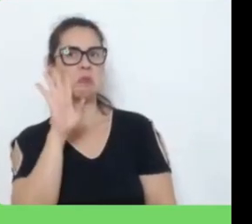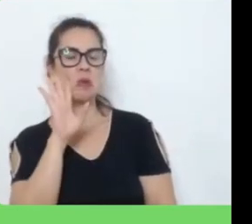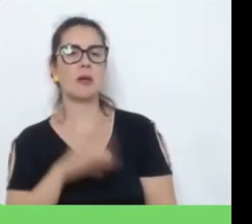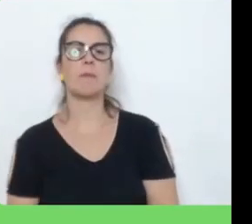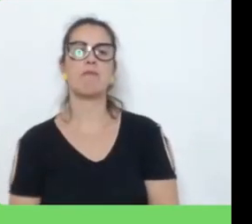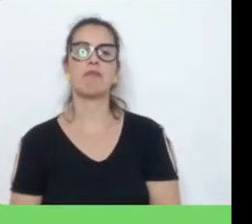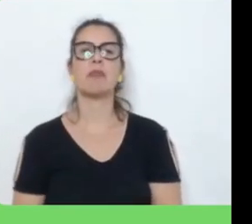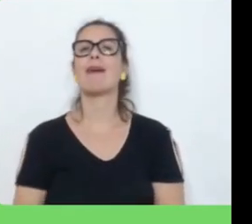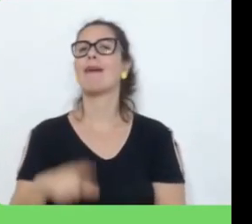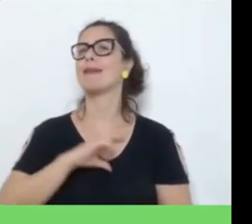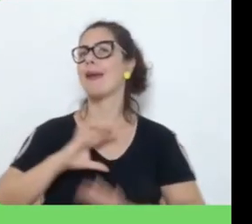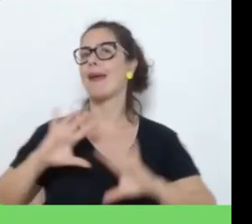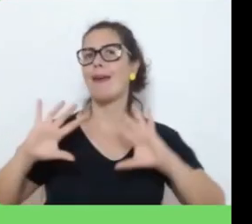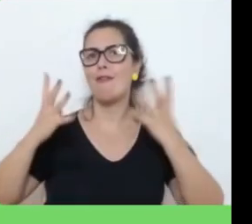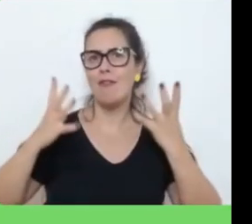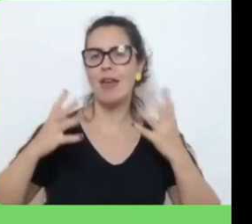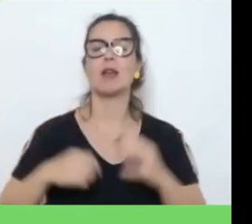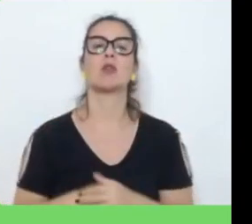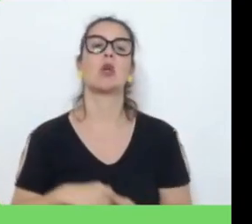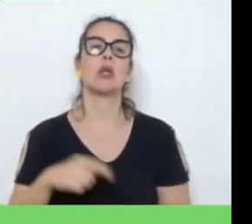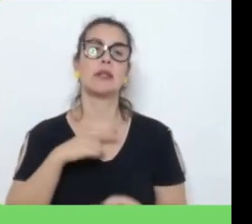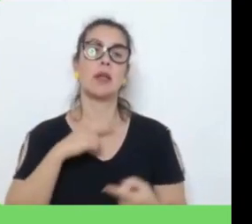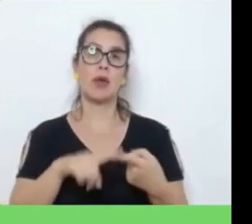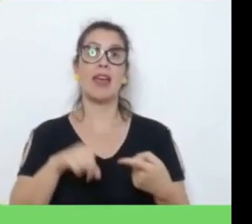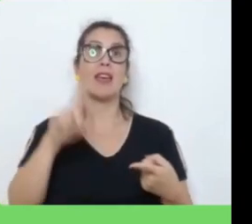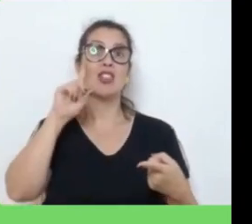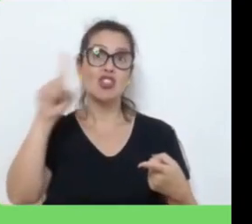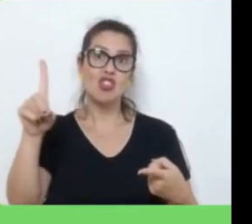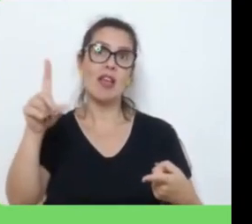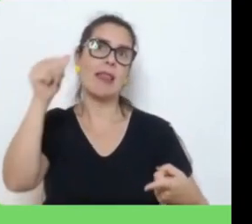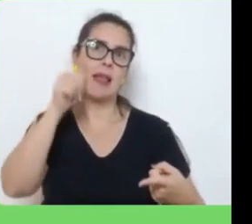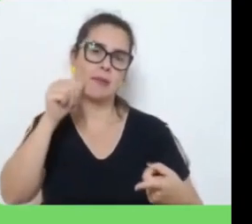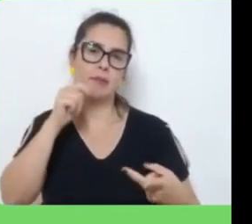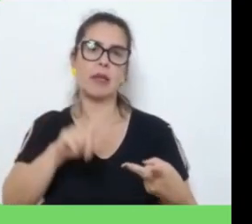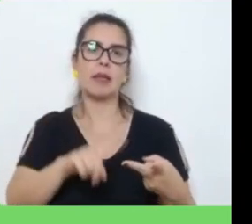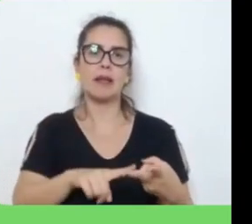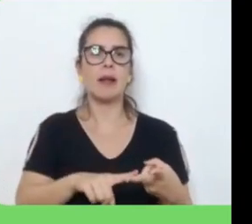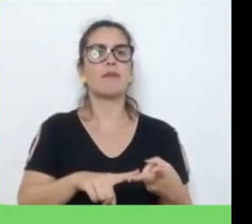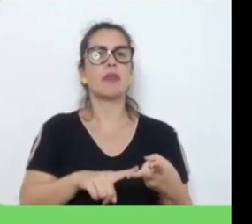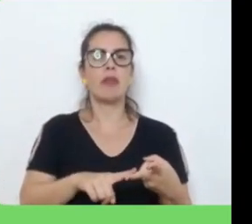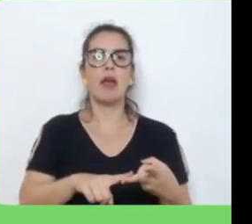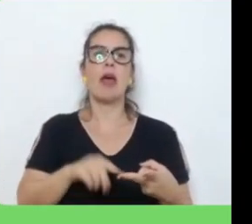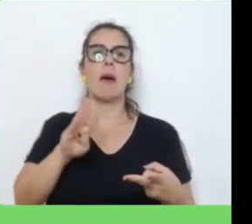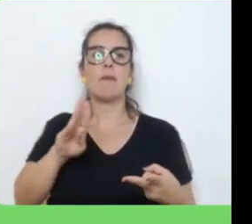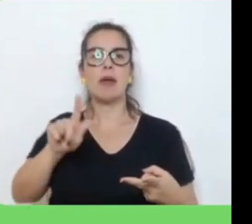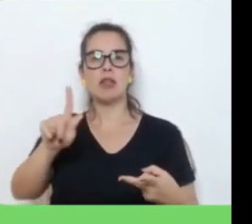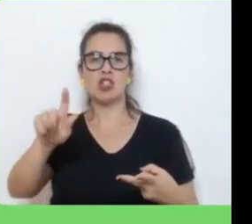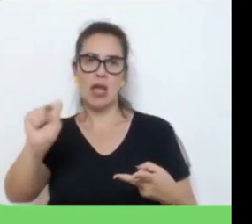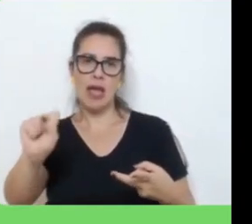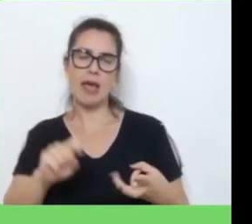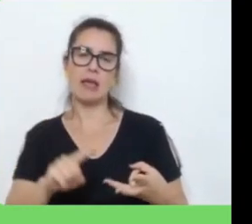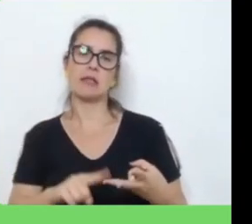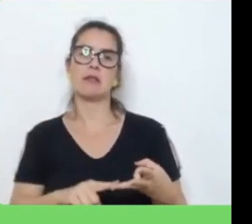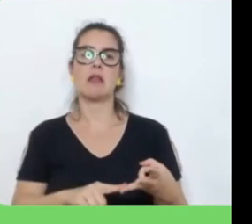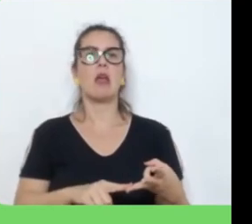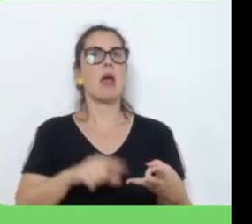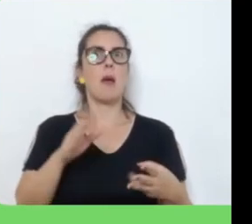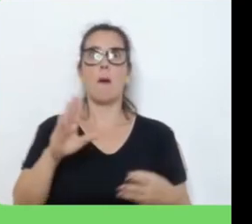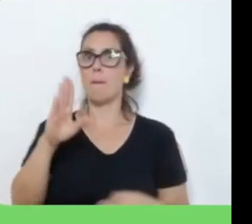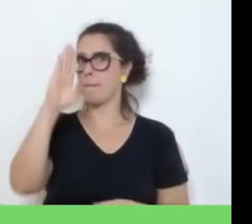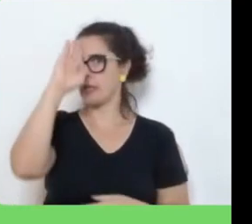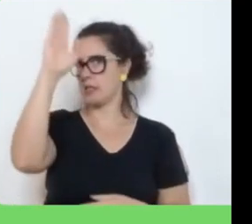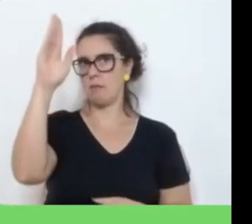a gente já mencionou para vocês tem a Game Dian das minas que é muito importante woman gan BGS que é o maior evento do Brasil de